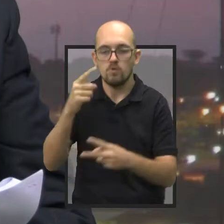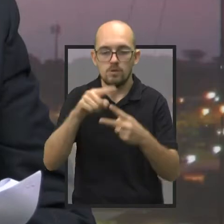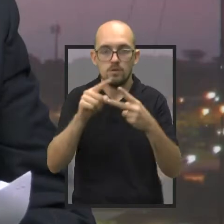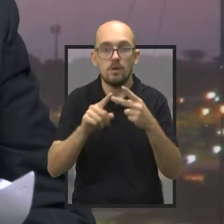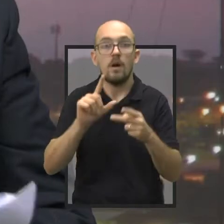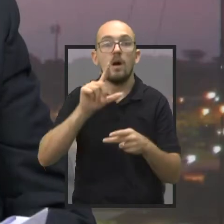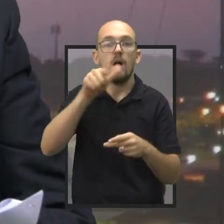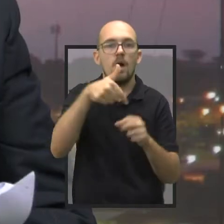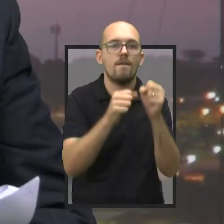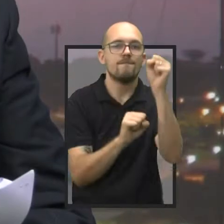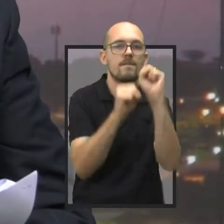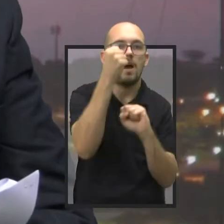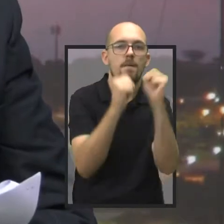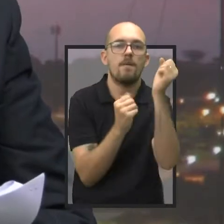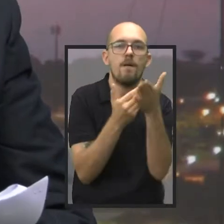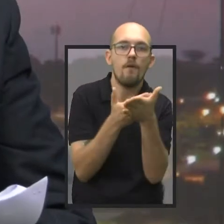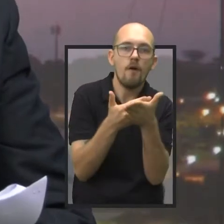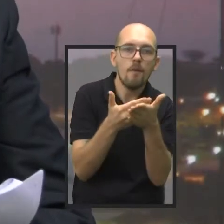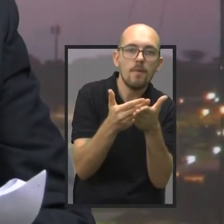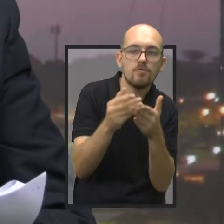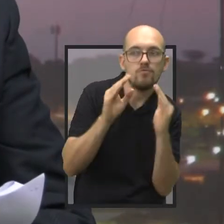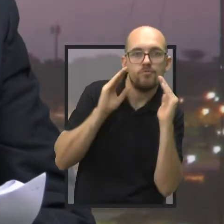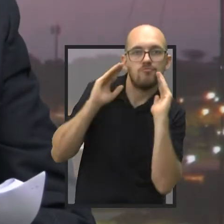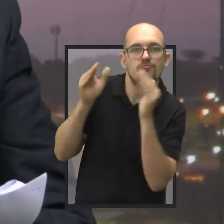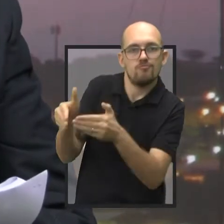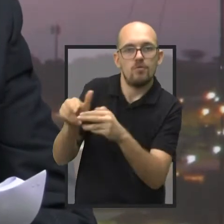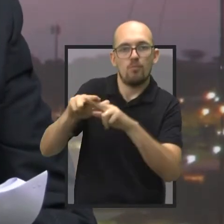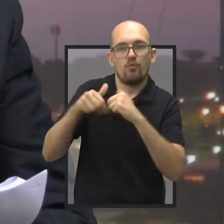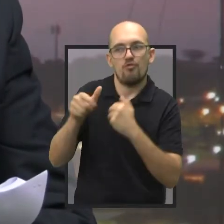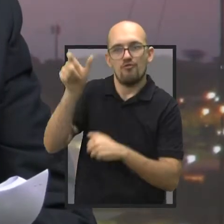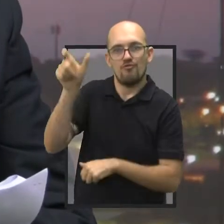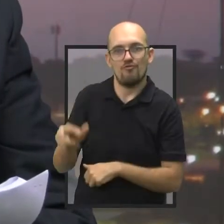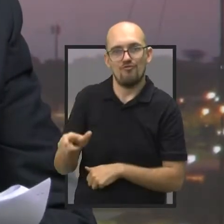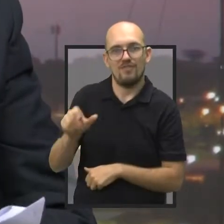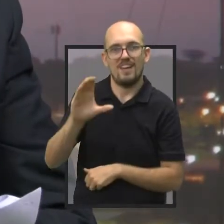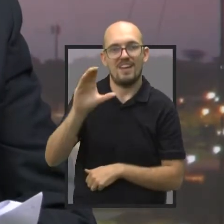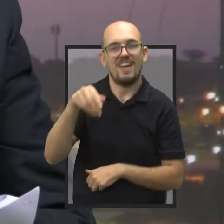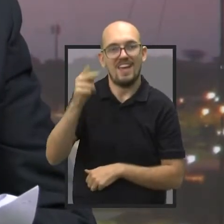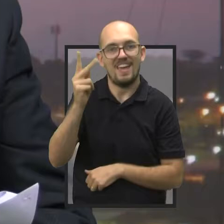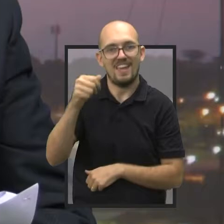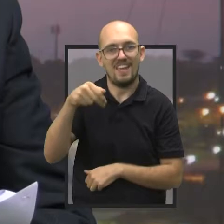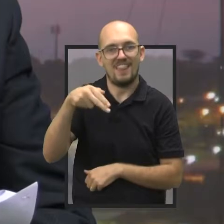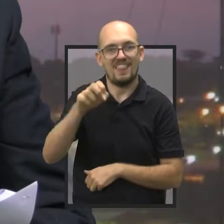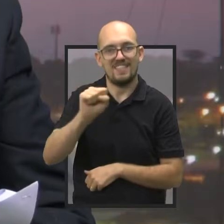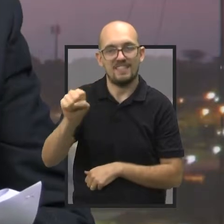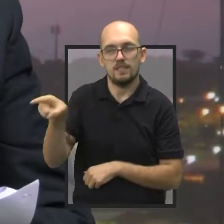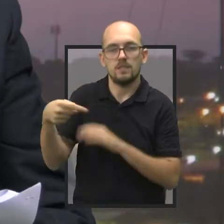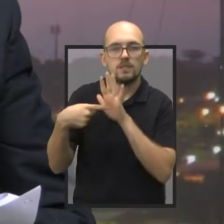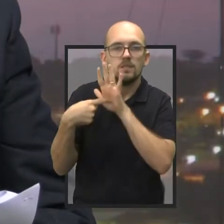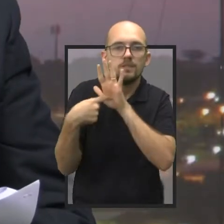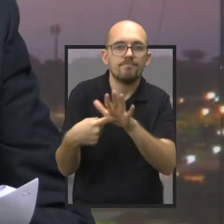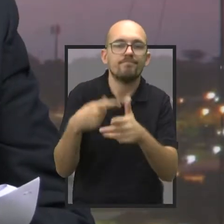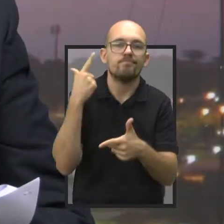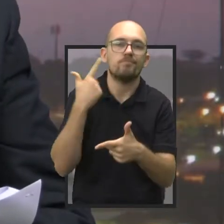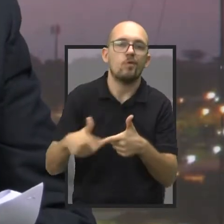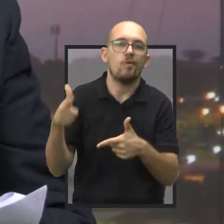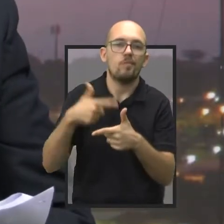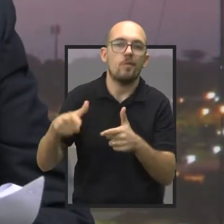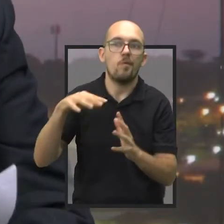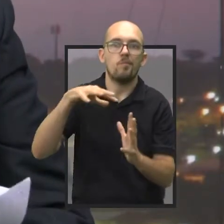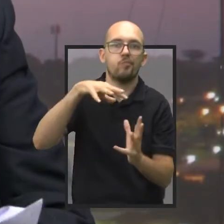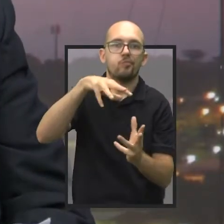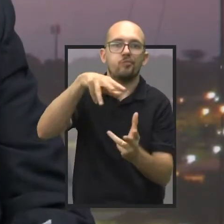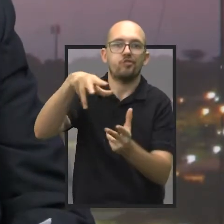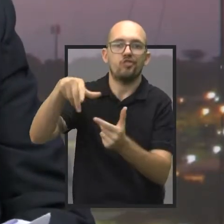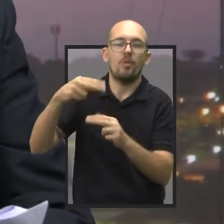a utilizar-se, né, a partir de Keynes, que foi mostrado, né, que o problema mundial da recessão